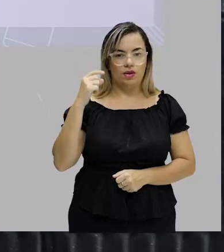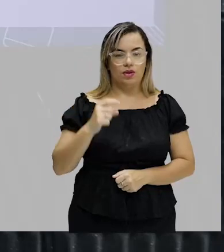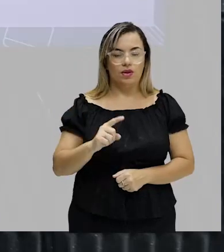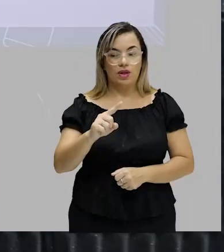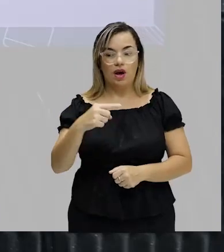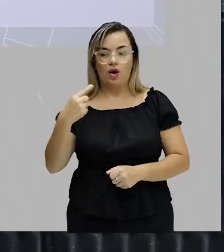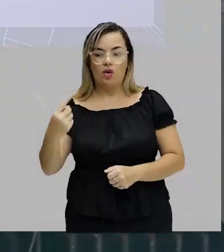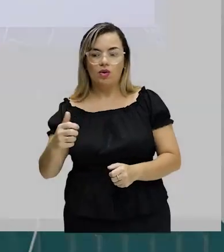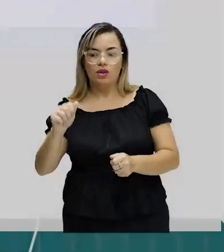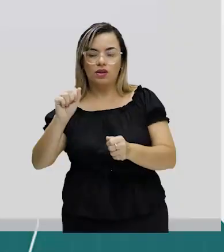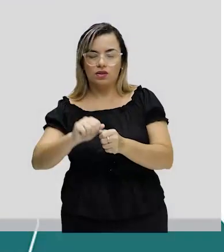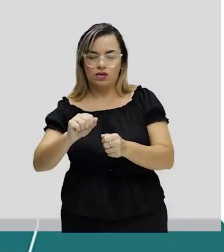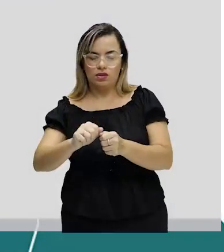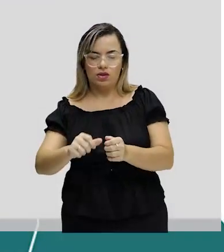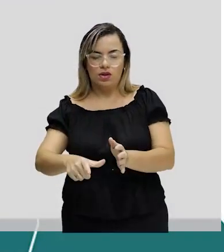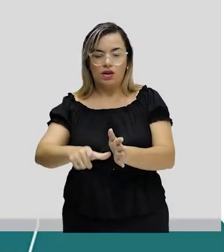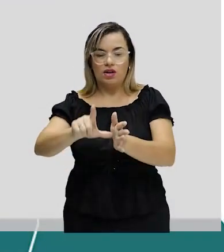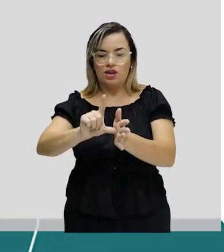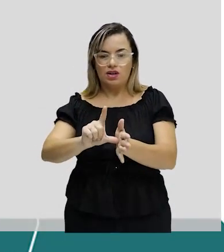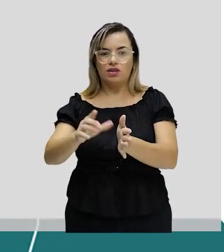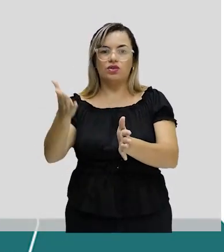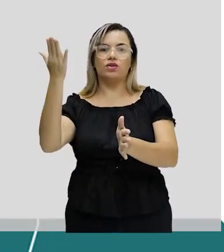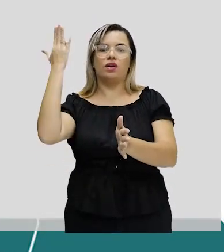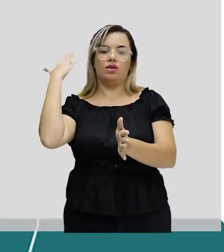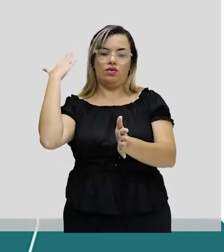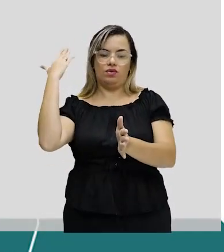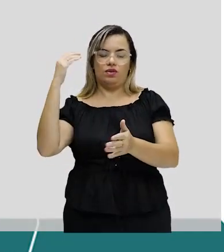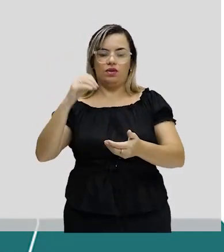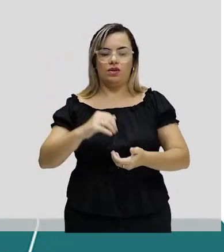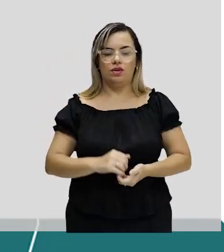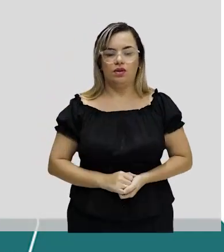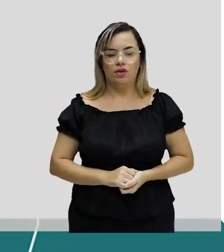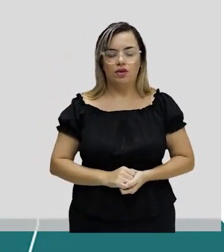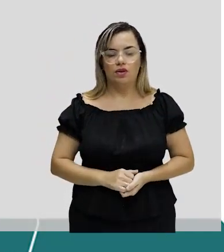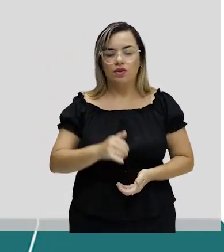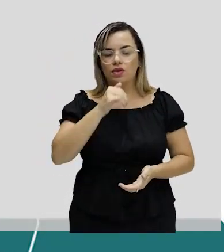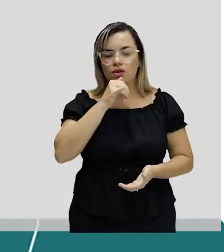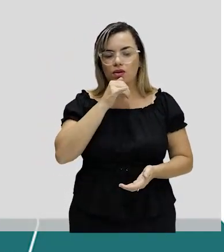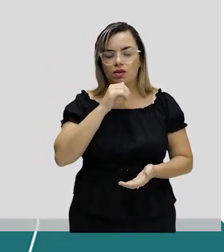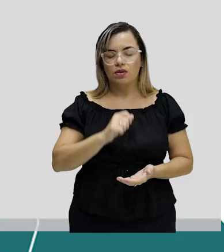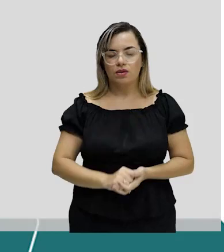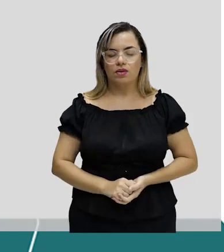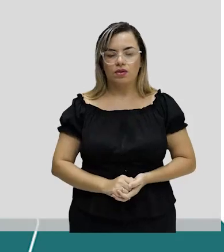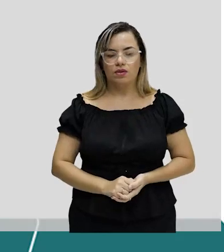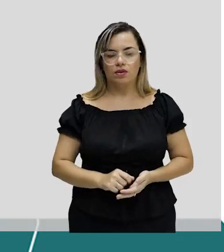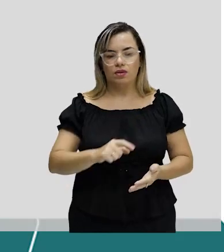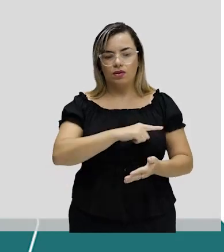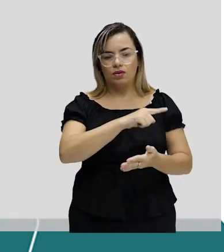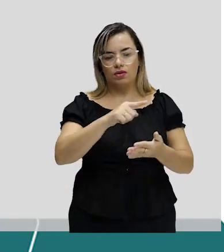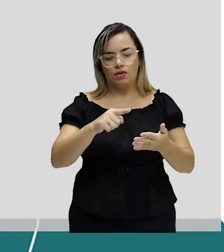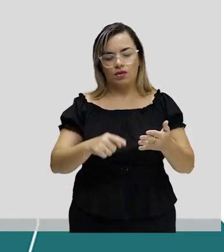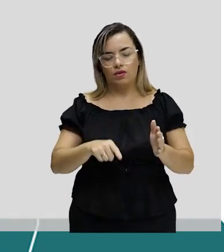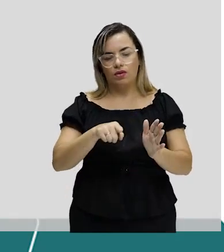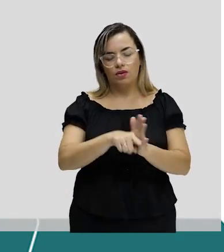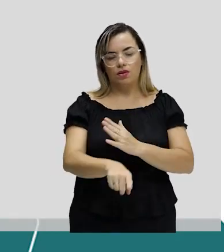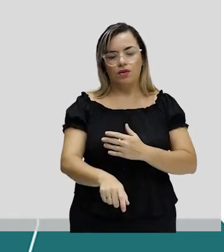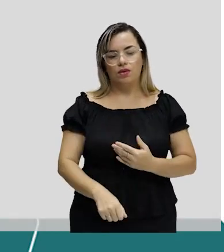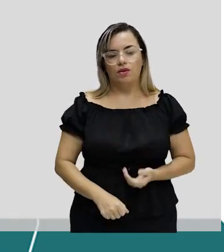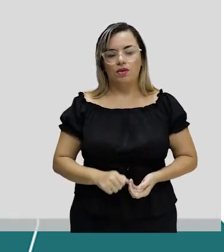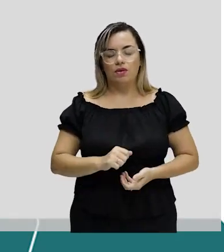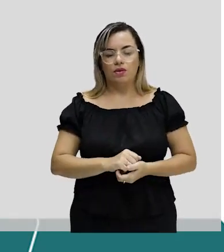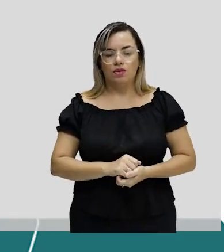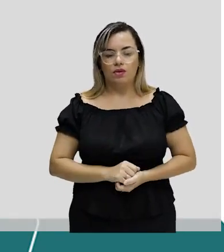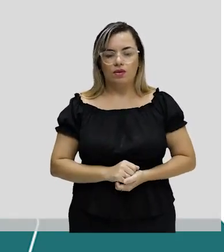antes da outra. Então, por exemplo, nessa situação, marque a alternativa que apresenta a opção correta do past